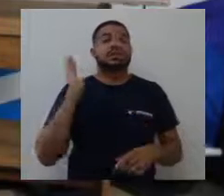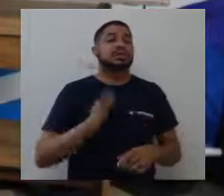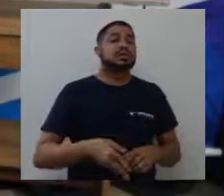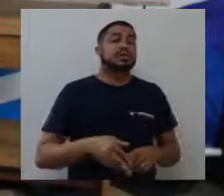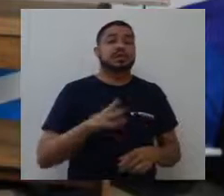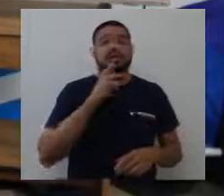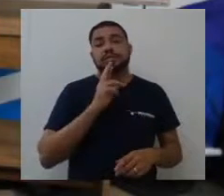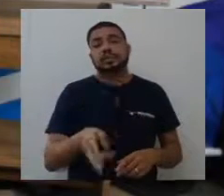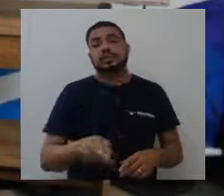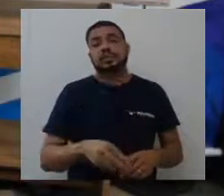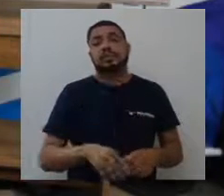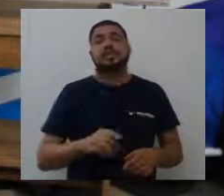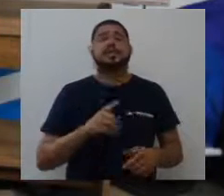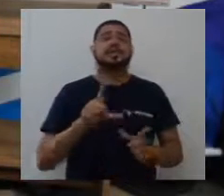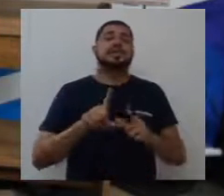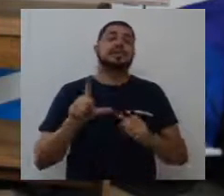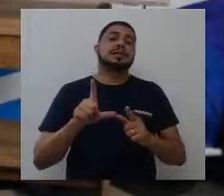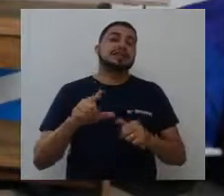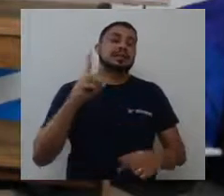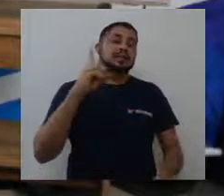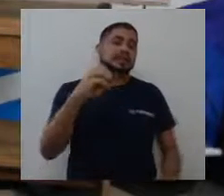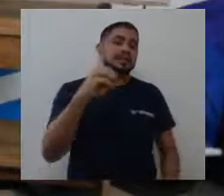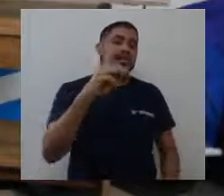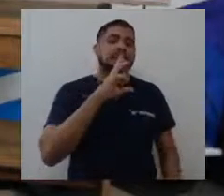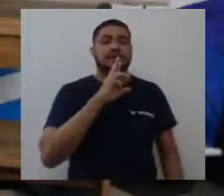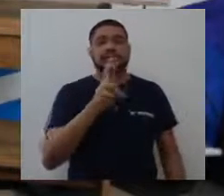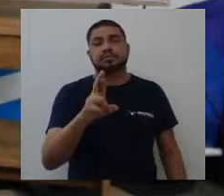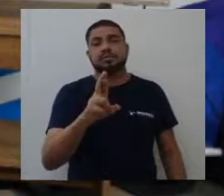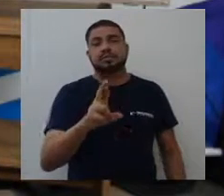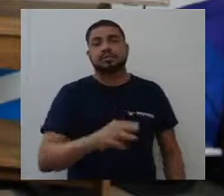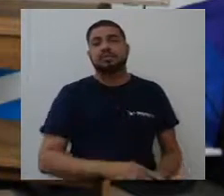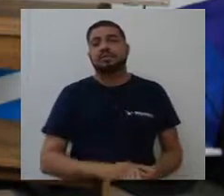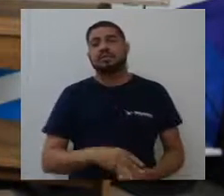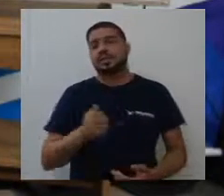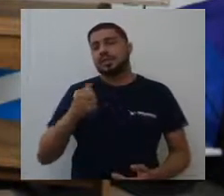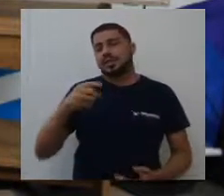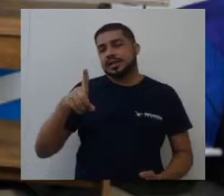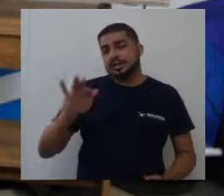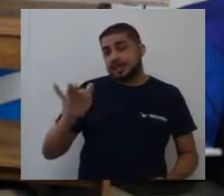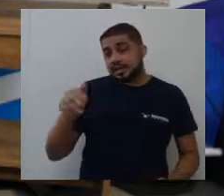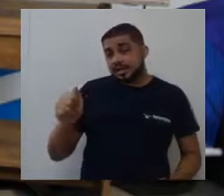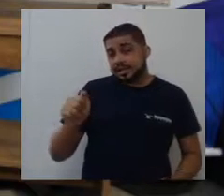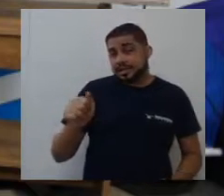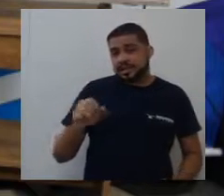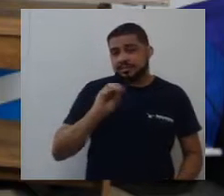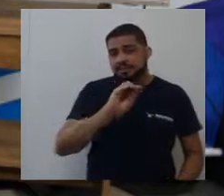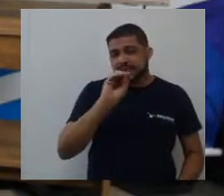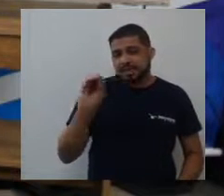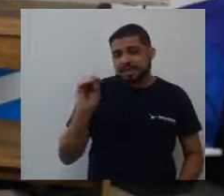respondido, a letra D seria a nossa resposta. Andréa! Beijo, Andréa, te amo!